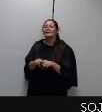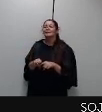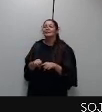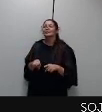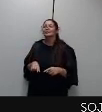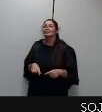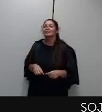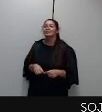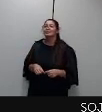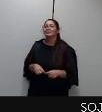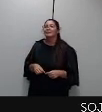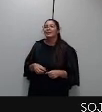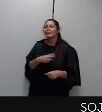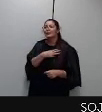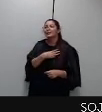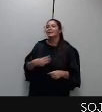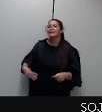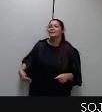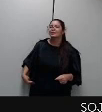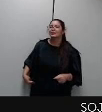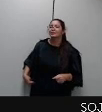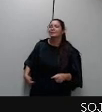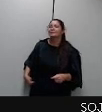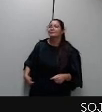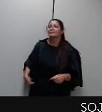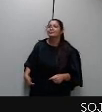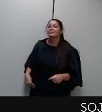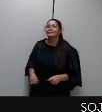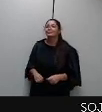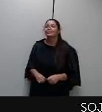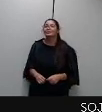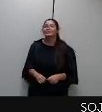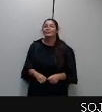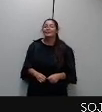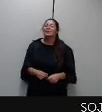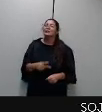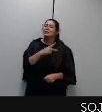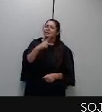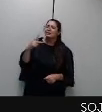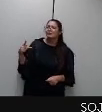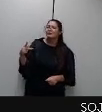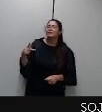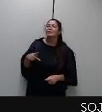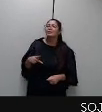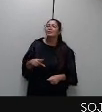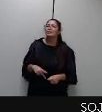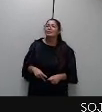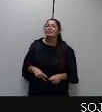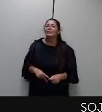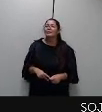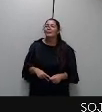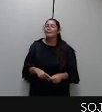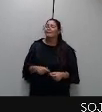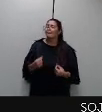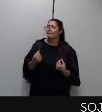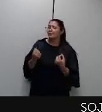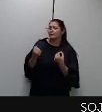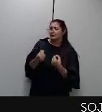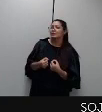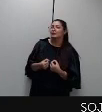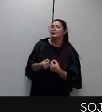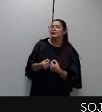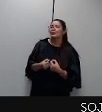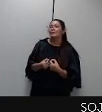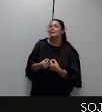minhas pequena só Presidente efetivamente não é o colegiado